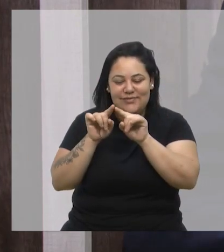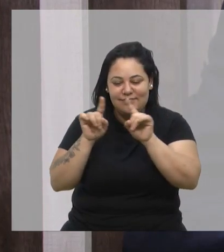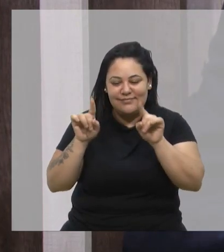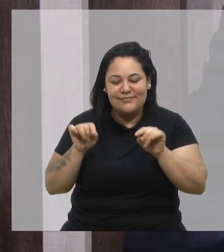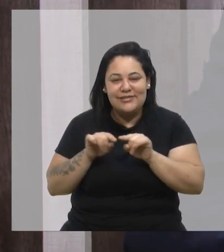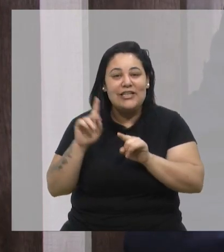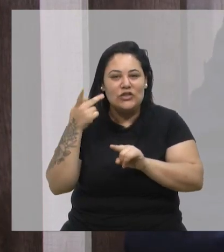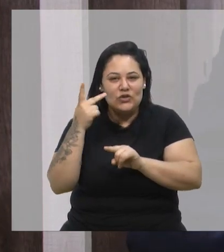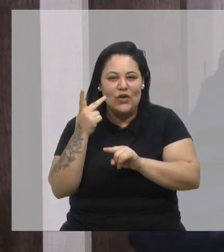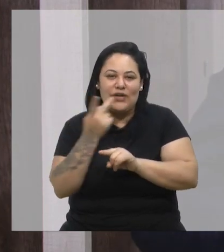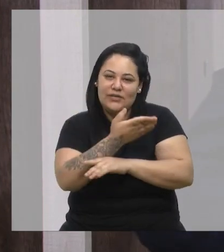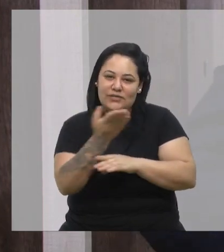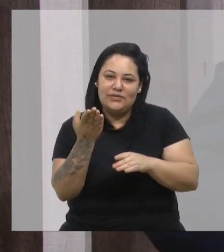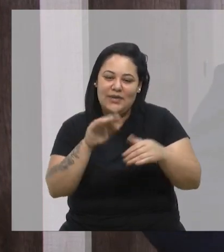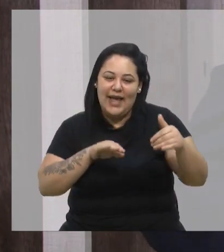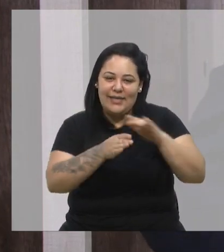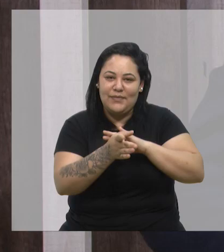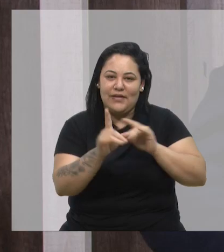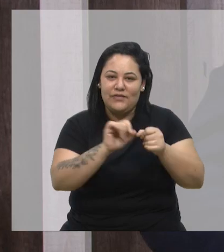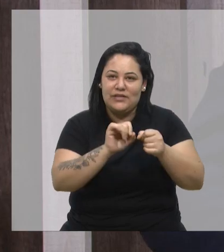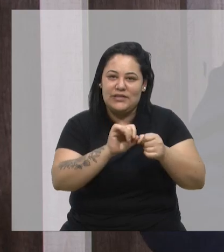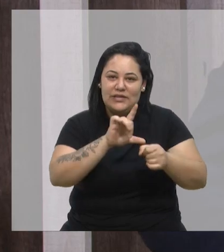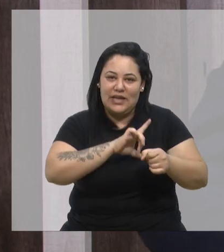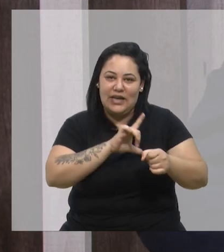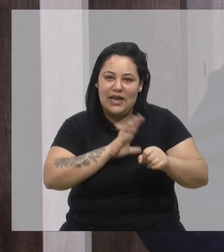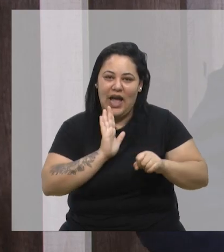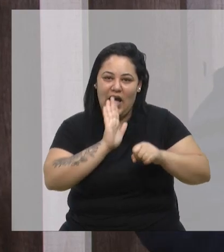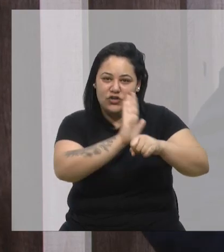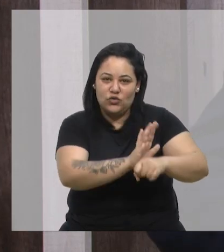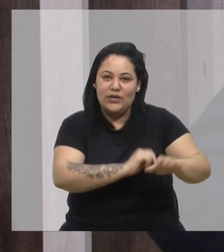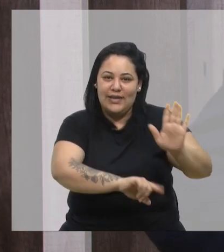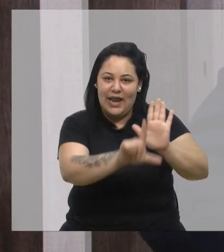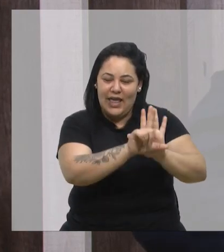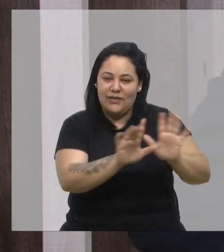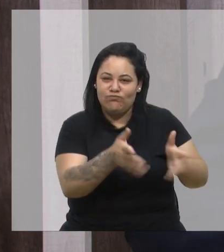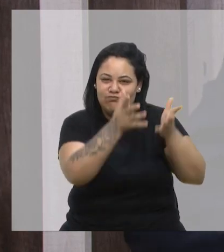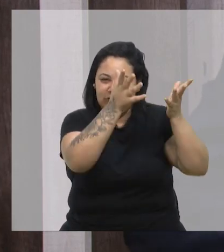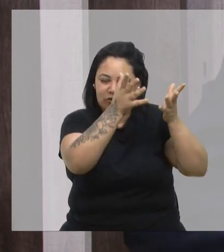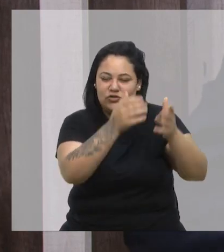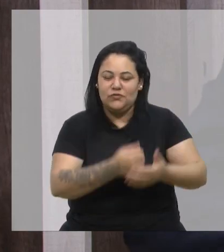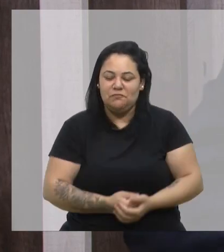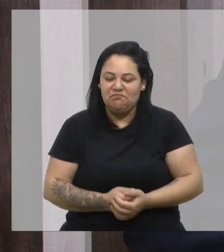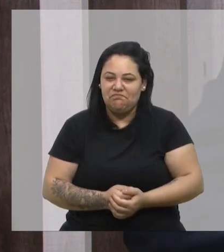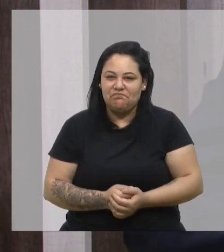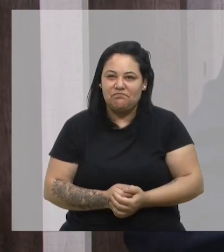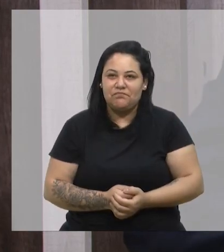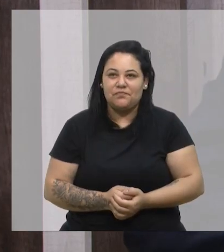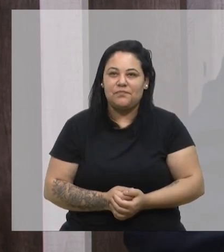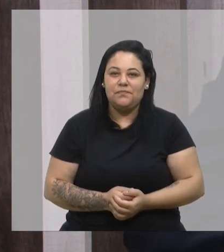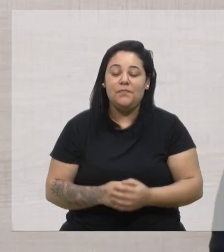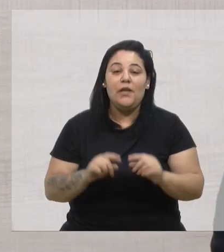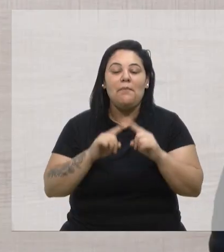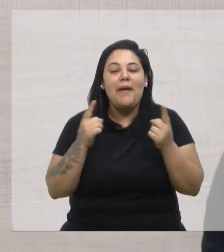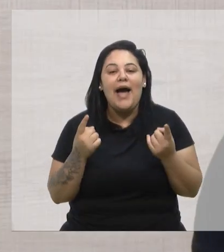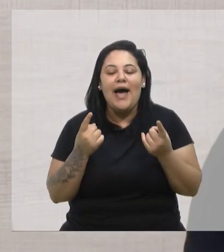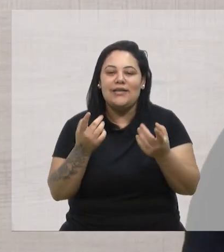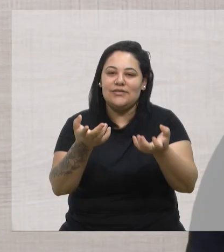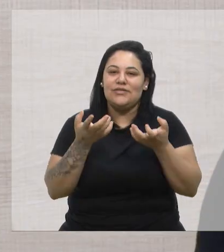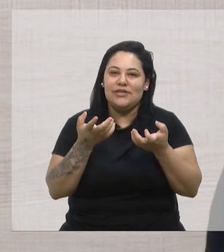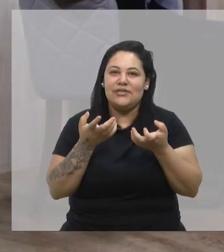os quadrinhos do Machado de Assis de vocês, que, digamos assim, tem o financiamento também público por lei de incentivo e tal.